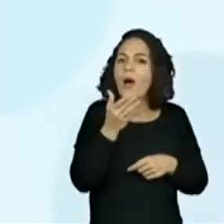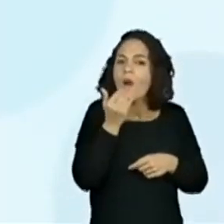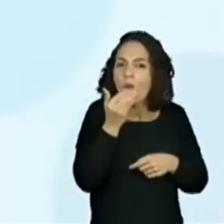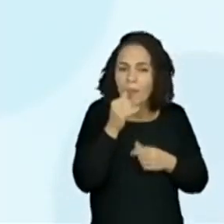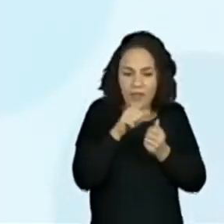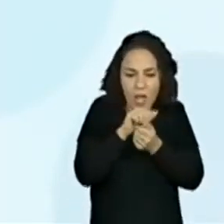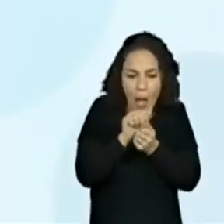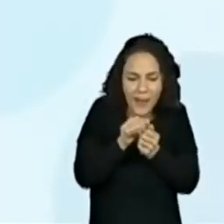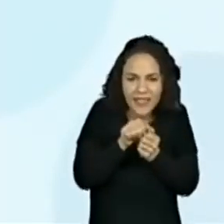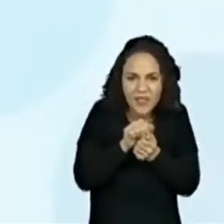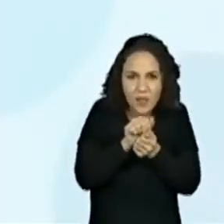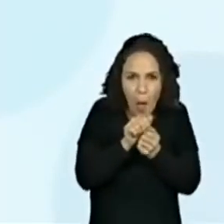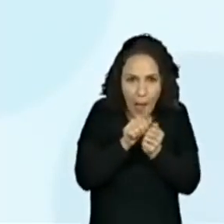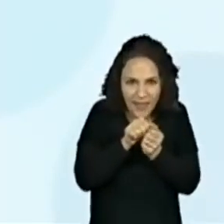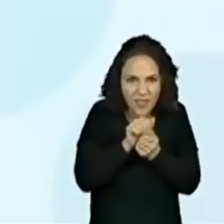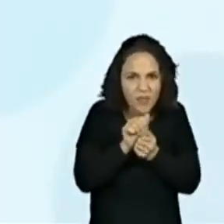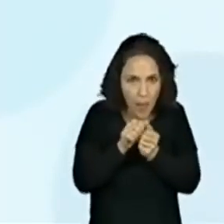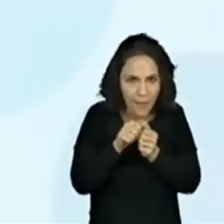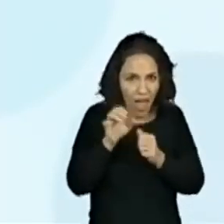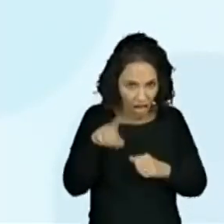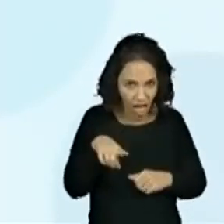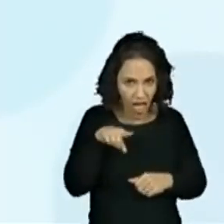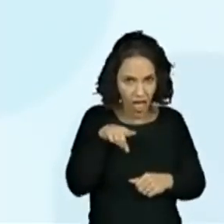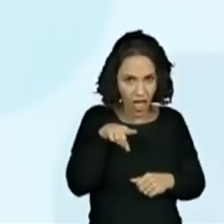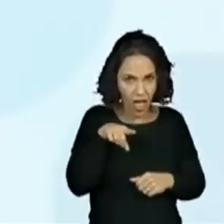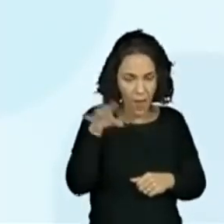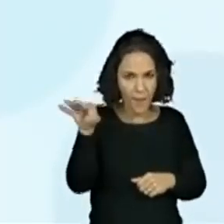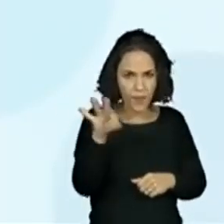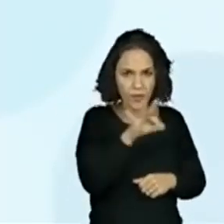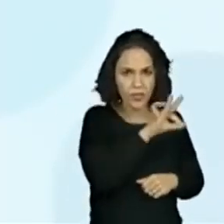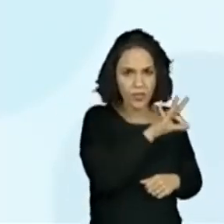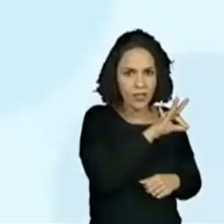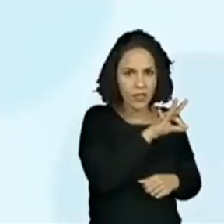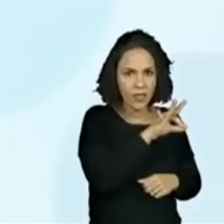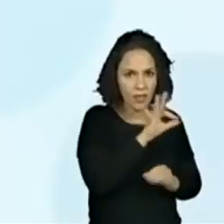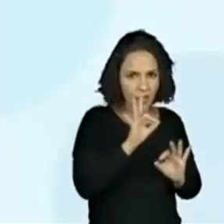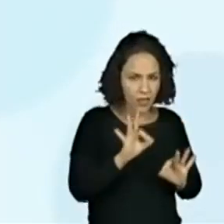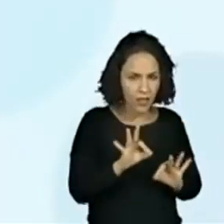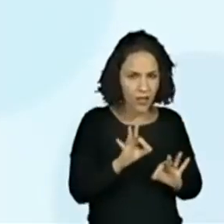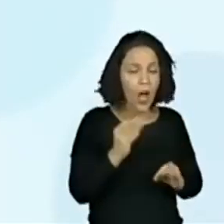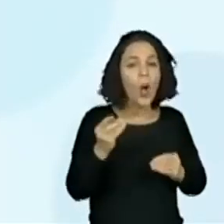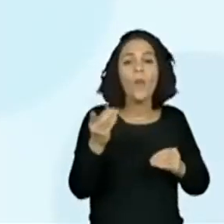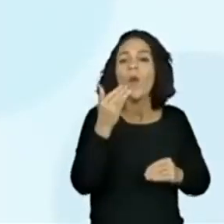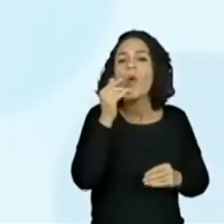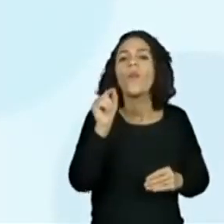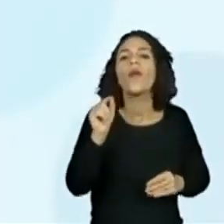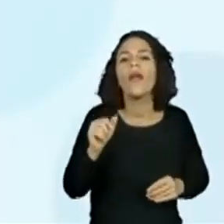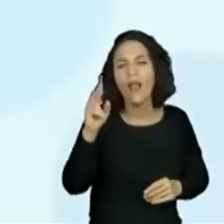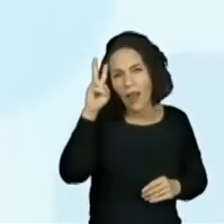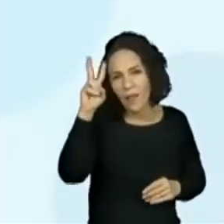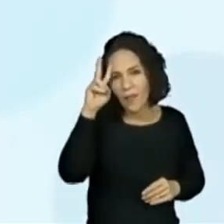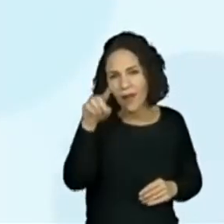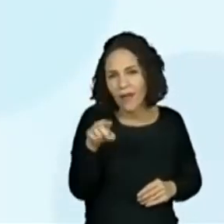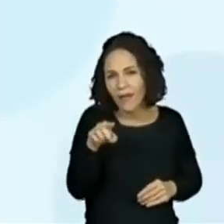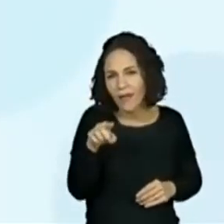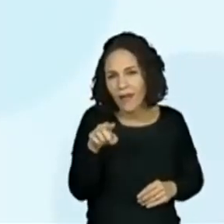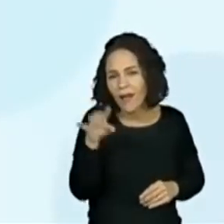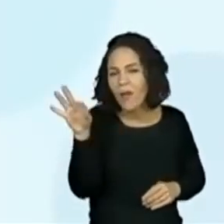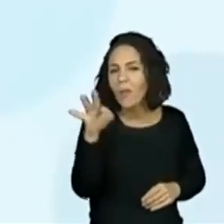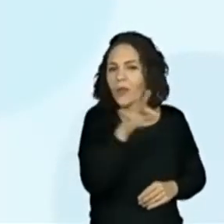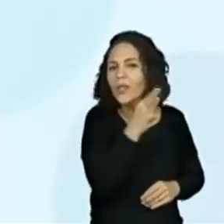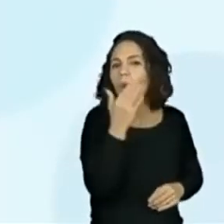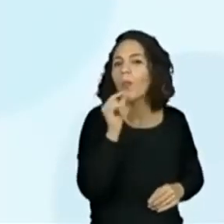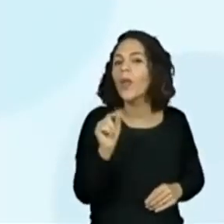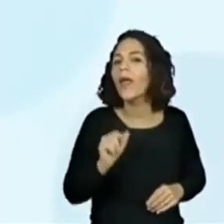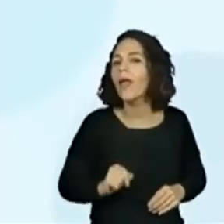alimentos sólidos, então? Vocês lembram disso? Como é que era a alimentação da mosca? Vocês lembram?